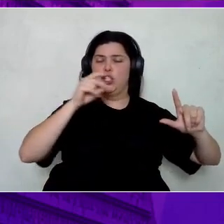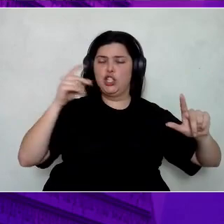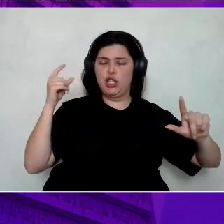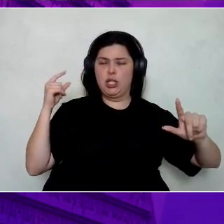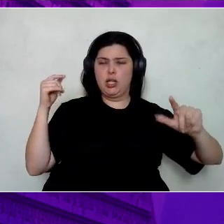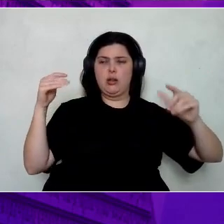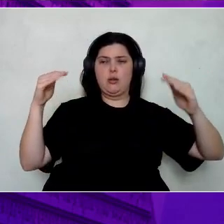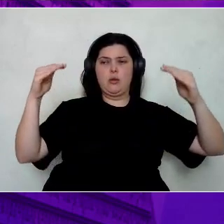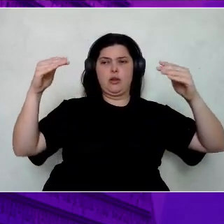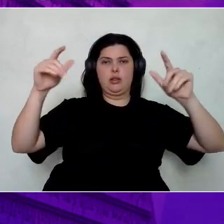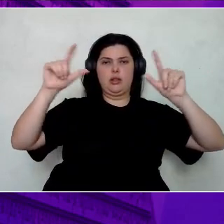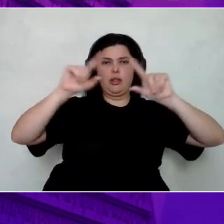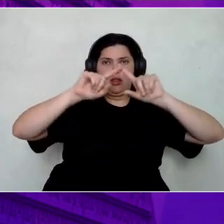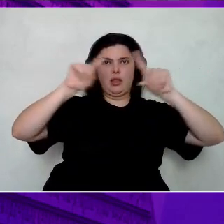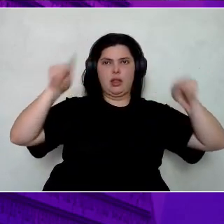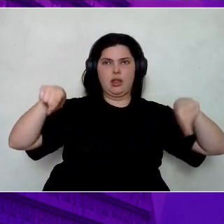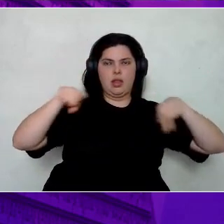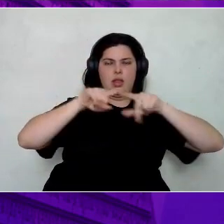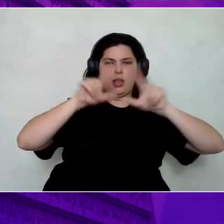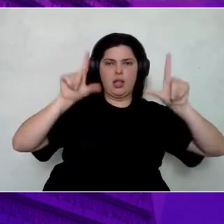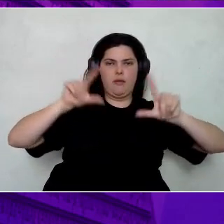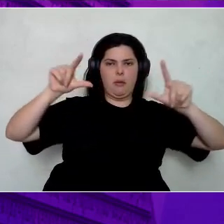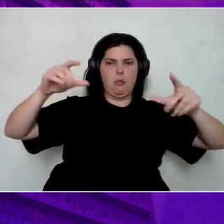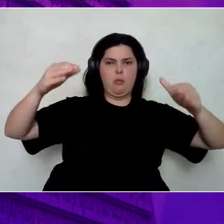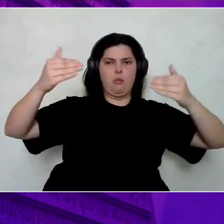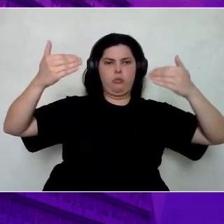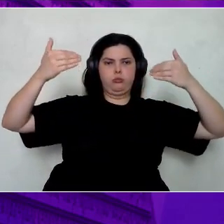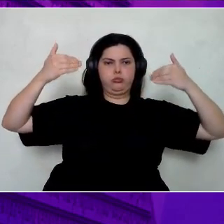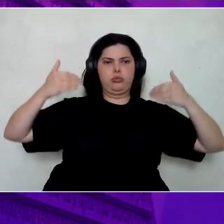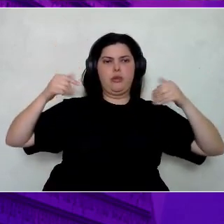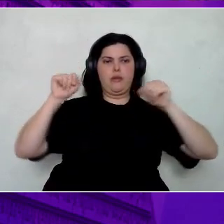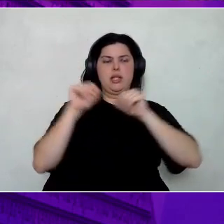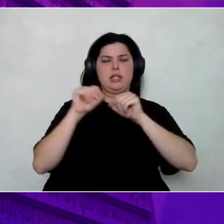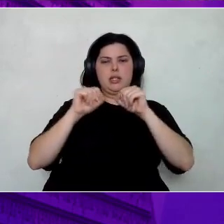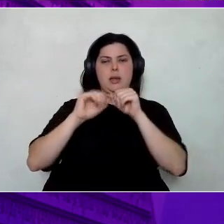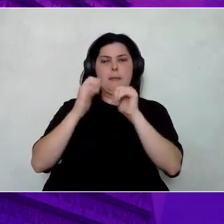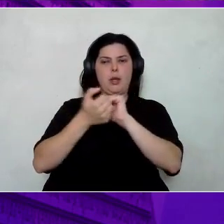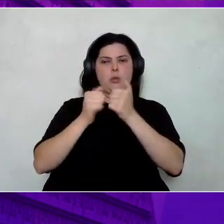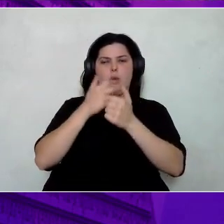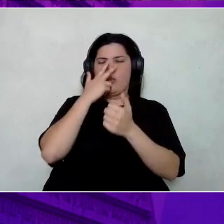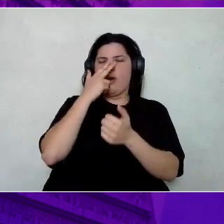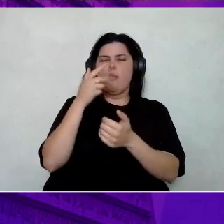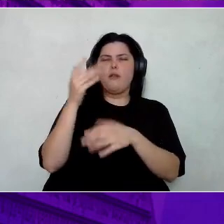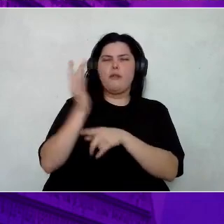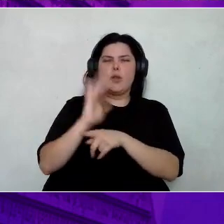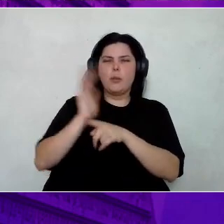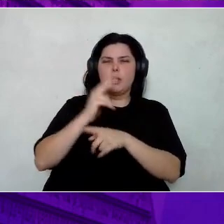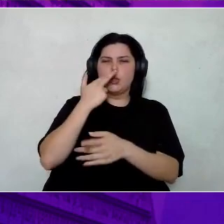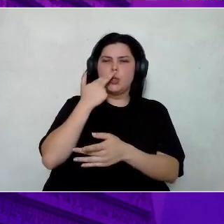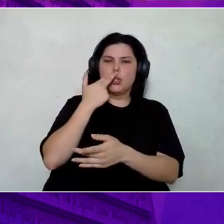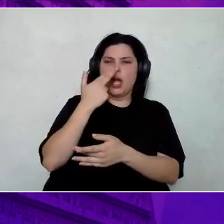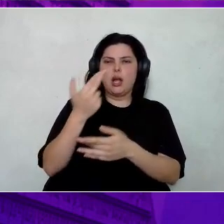atrás e o cara montava isso manualmente. Tipo aquele filme lá de Charlie Chaplin, né? Que o cara vai lá montando lá.